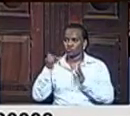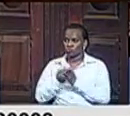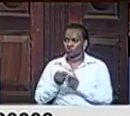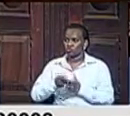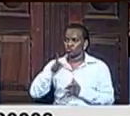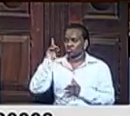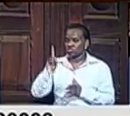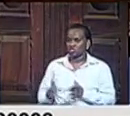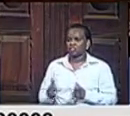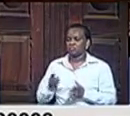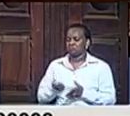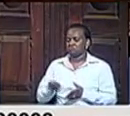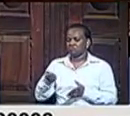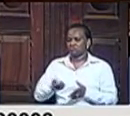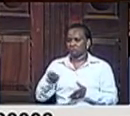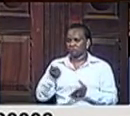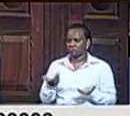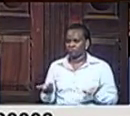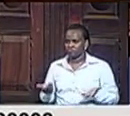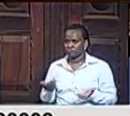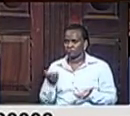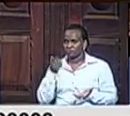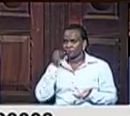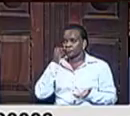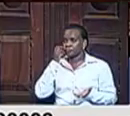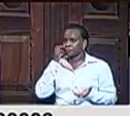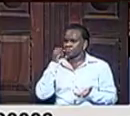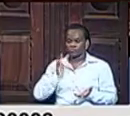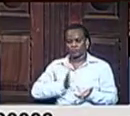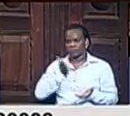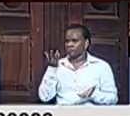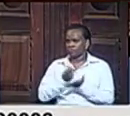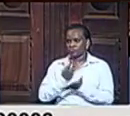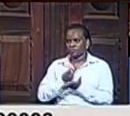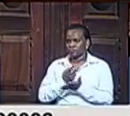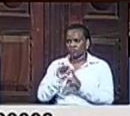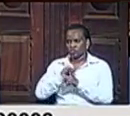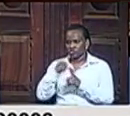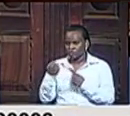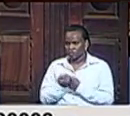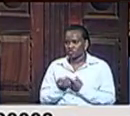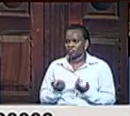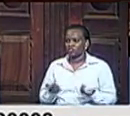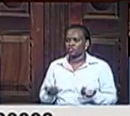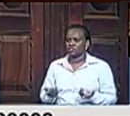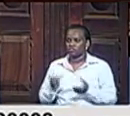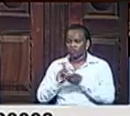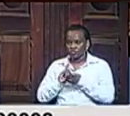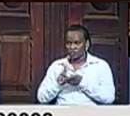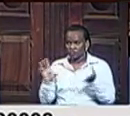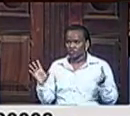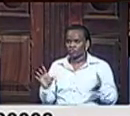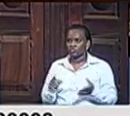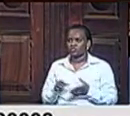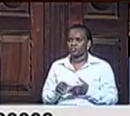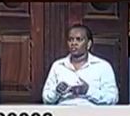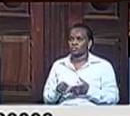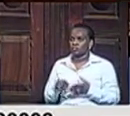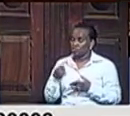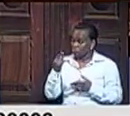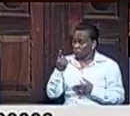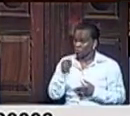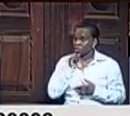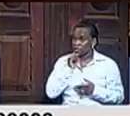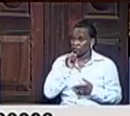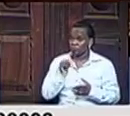e vantagens. Uma aberração da sociedade democrática e atual. Esse é um dos